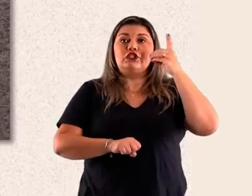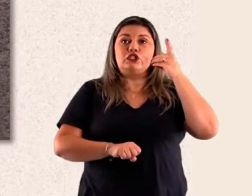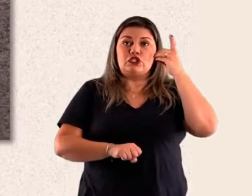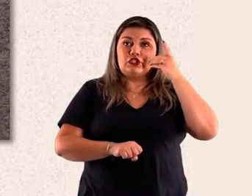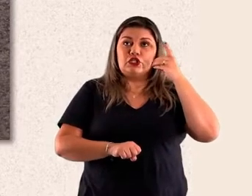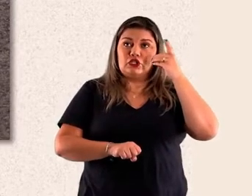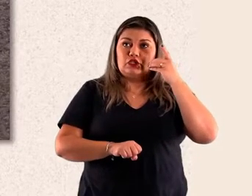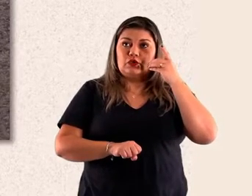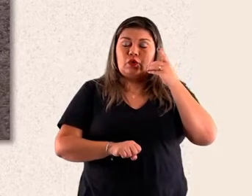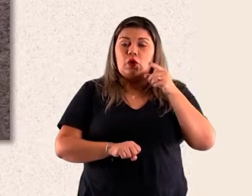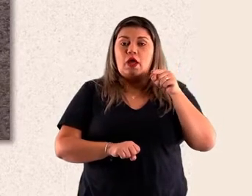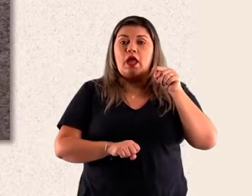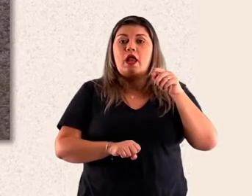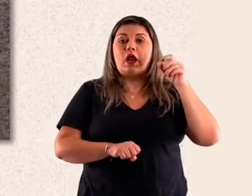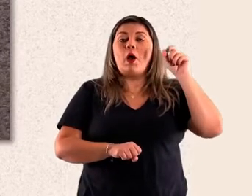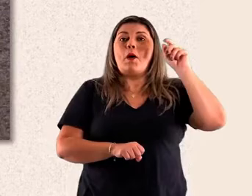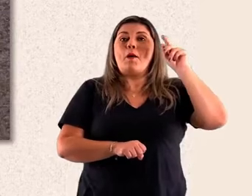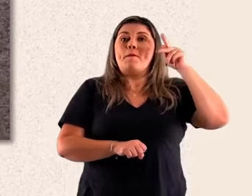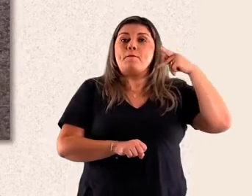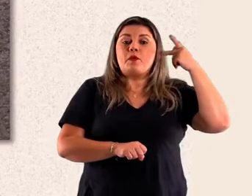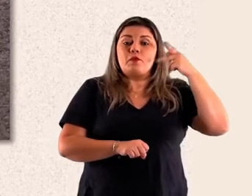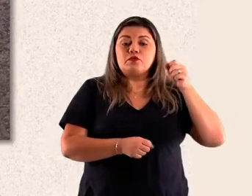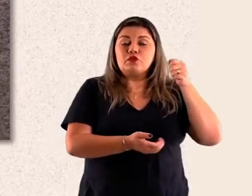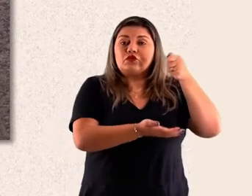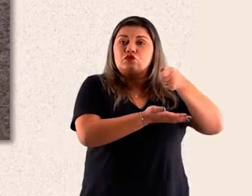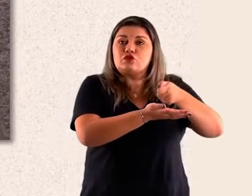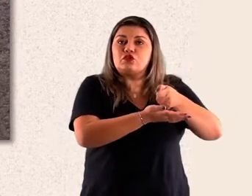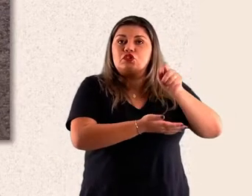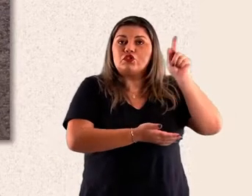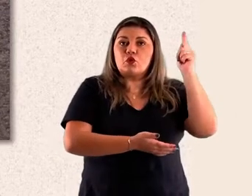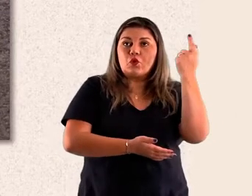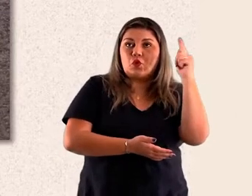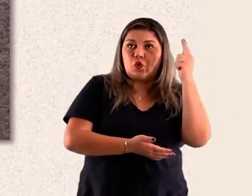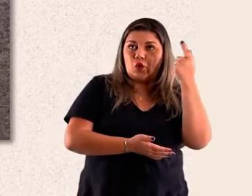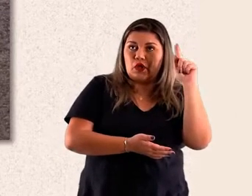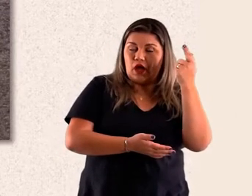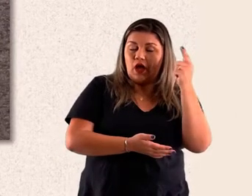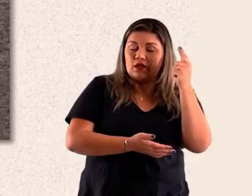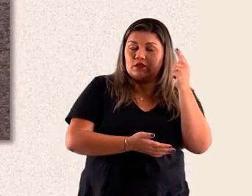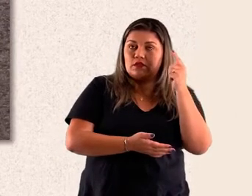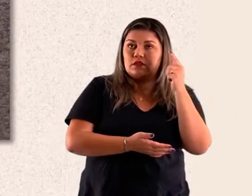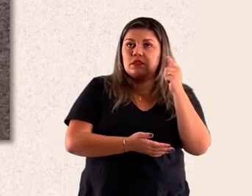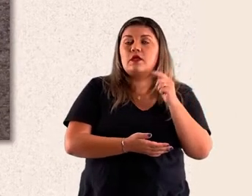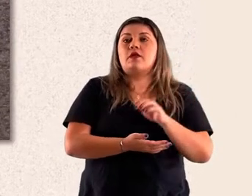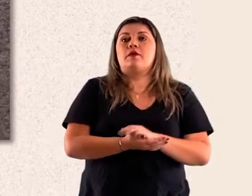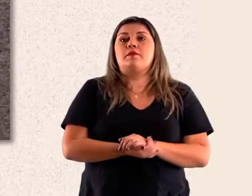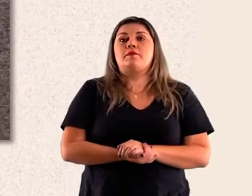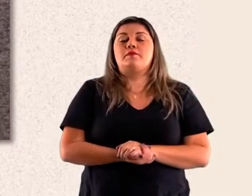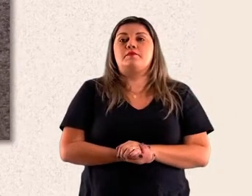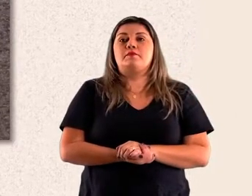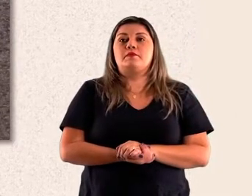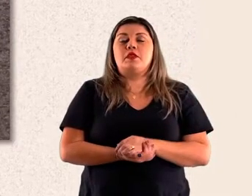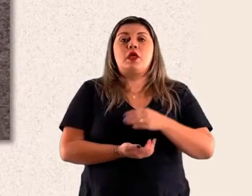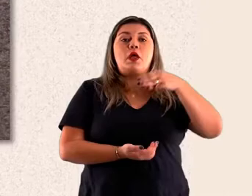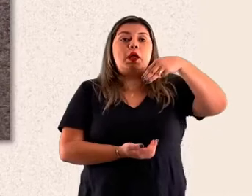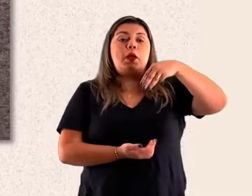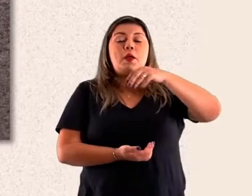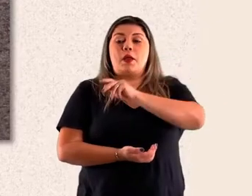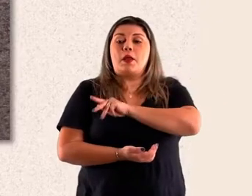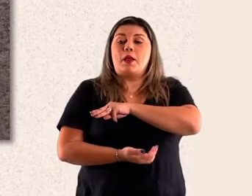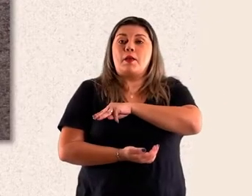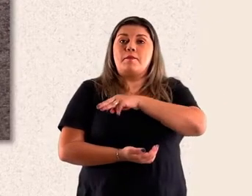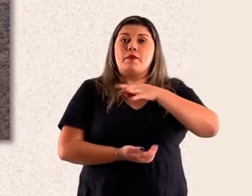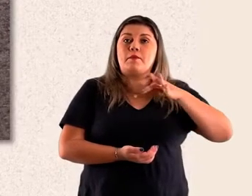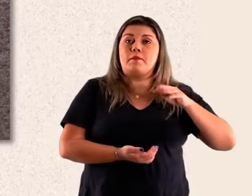Goiás desde 2004 membro do núcleo permanente de incentivo à autocomposição do MP MP Goiás